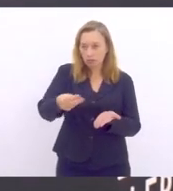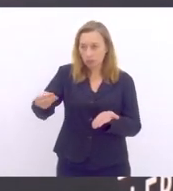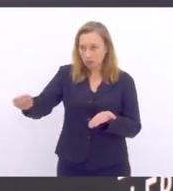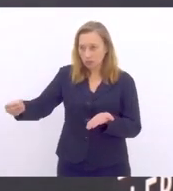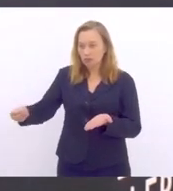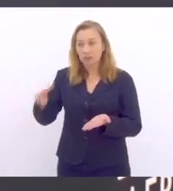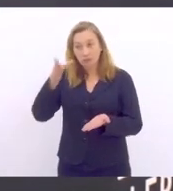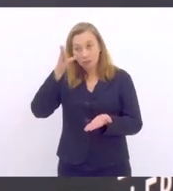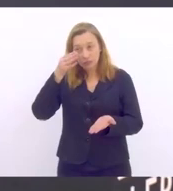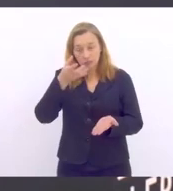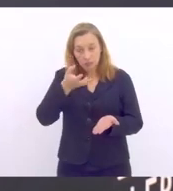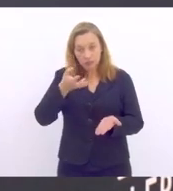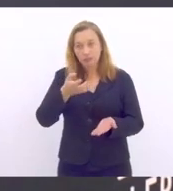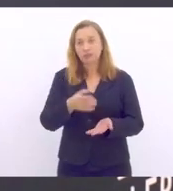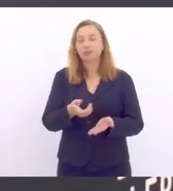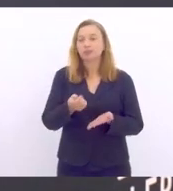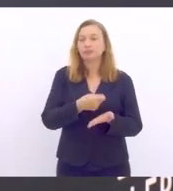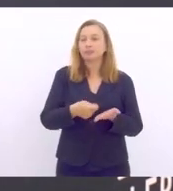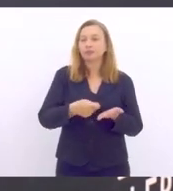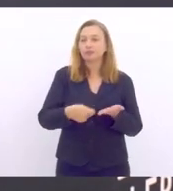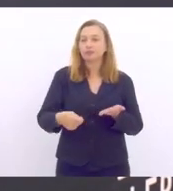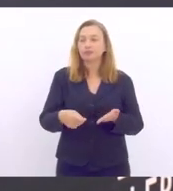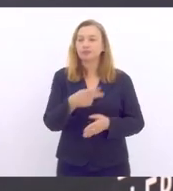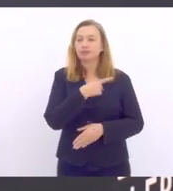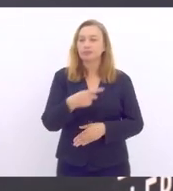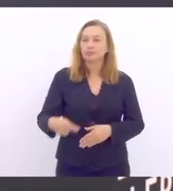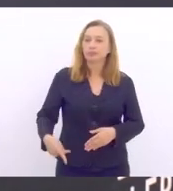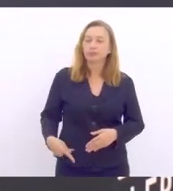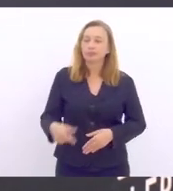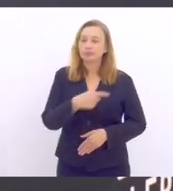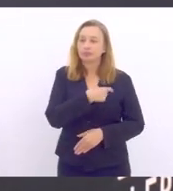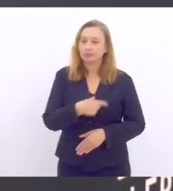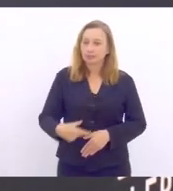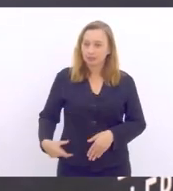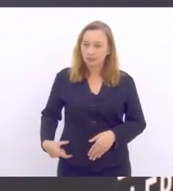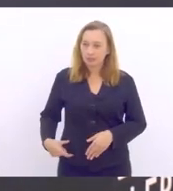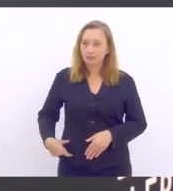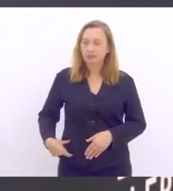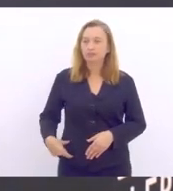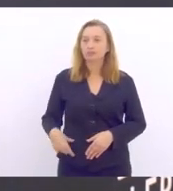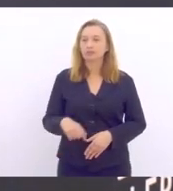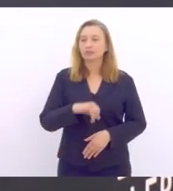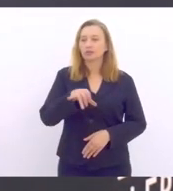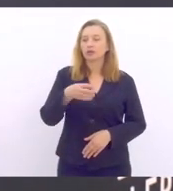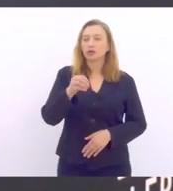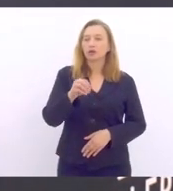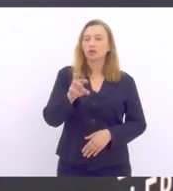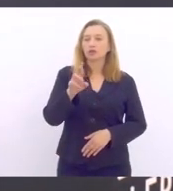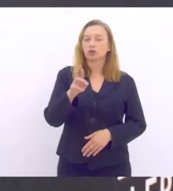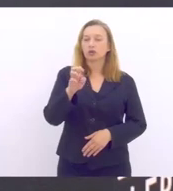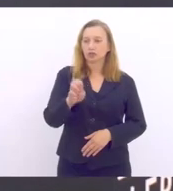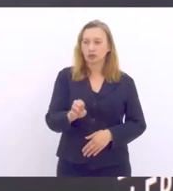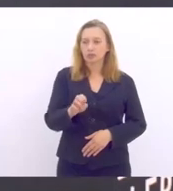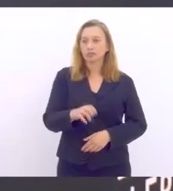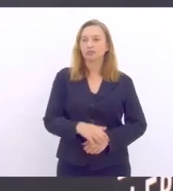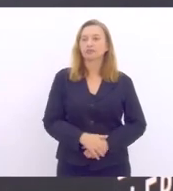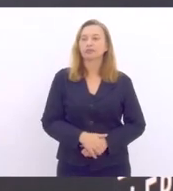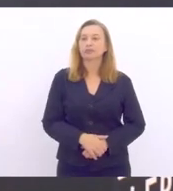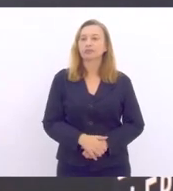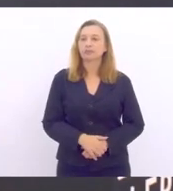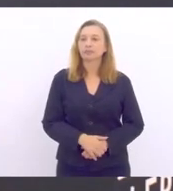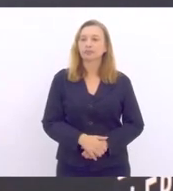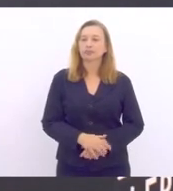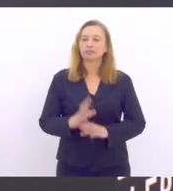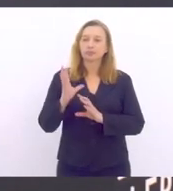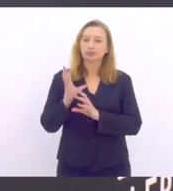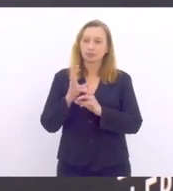tenham interesse, assinado pelo presidente do Vasco da Gama, Jorge Salgado. E ele ressalta, no